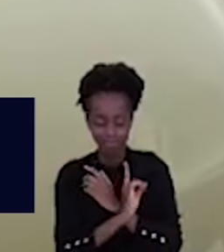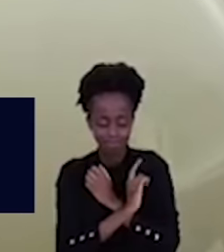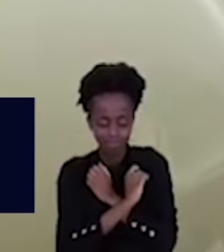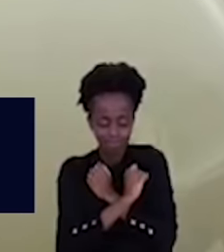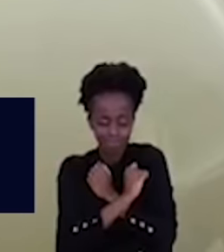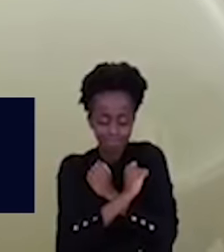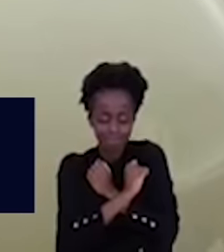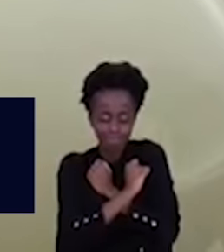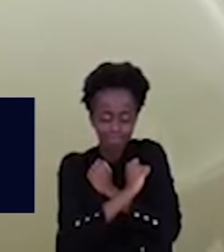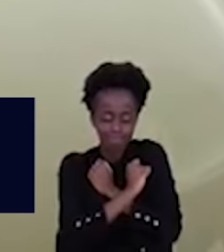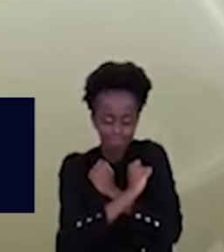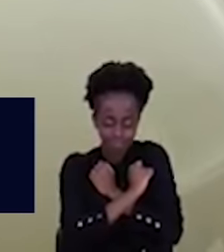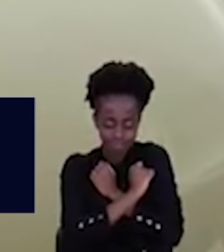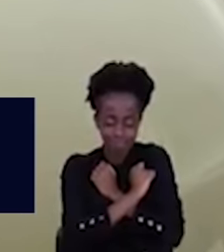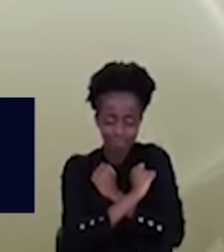abraça-me.